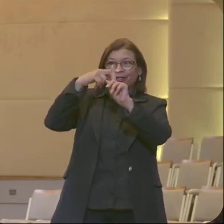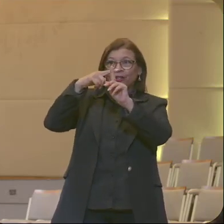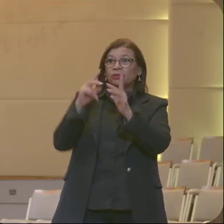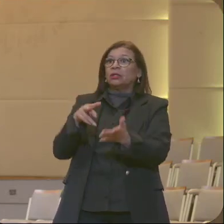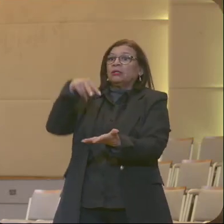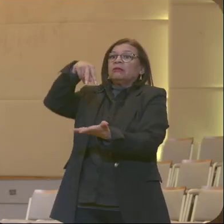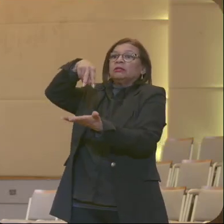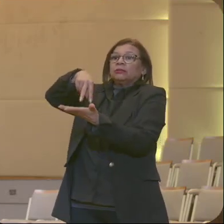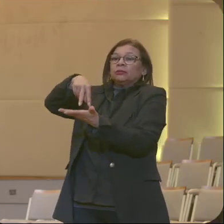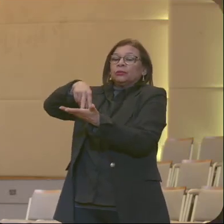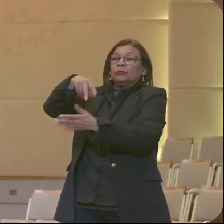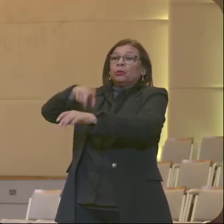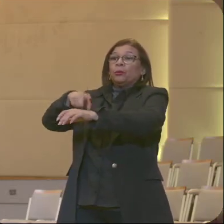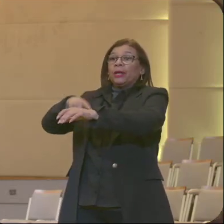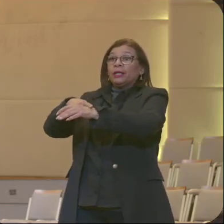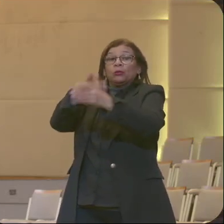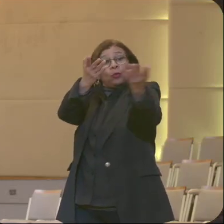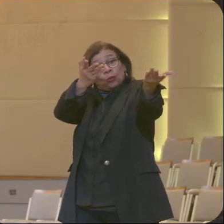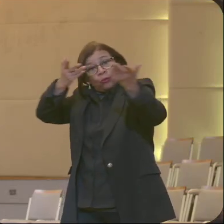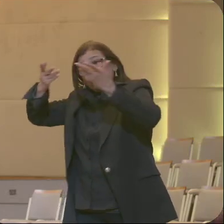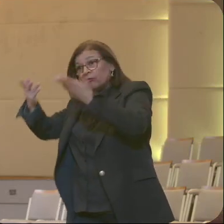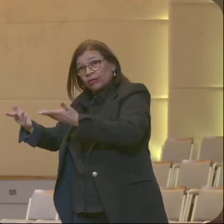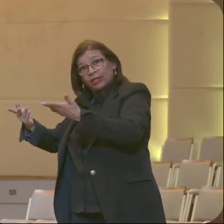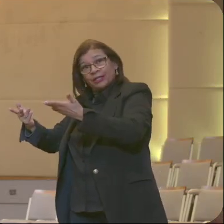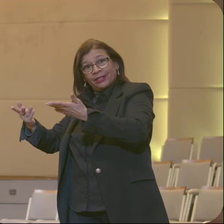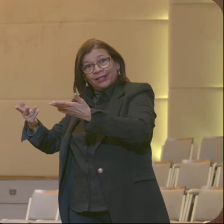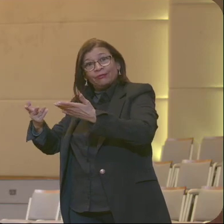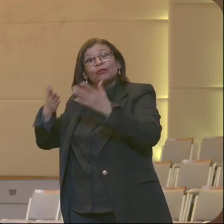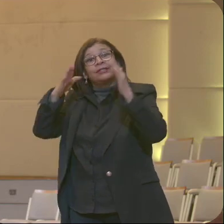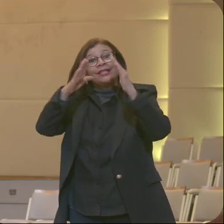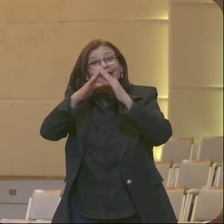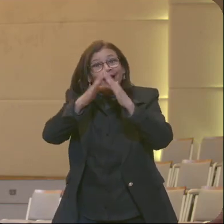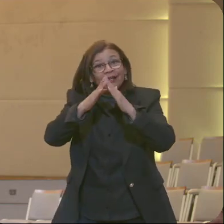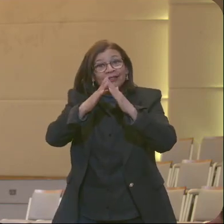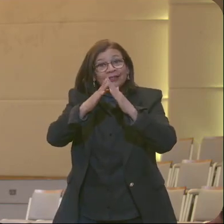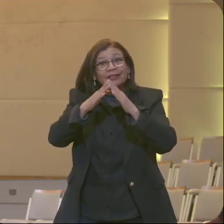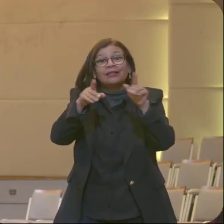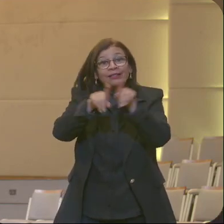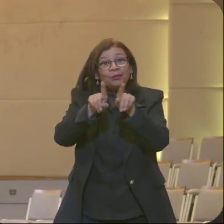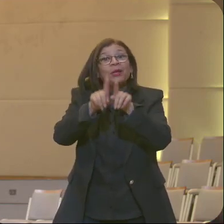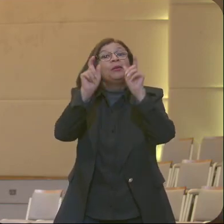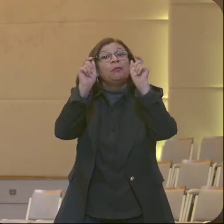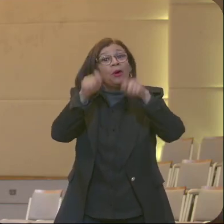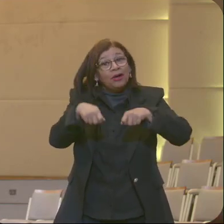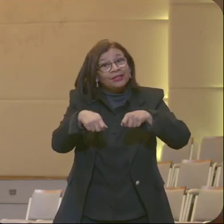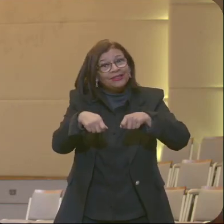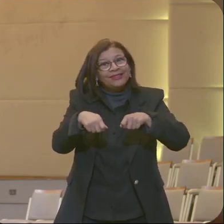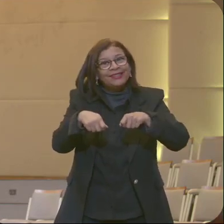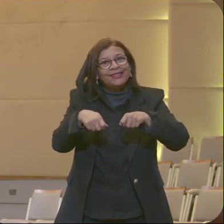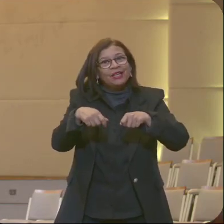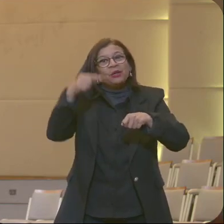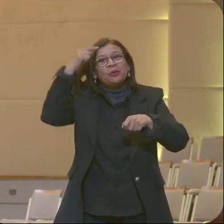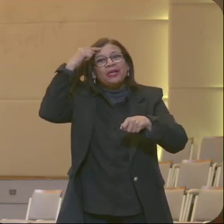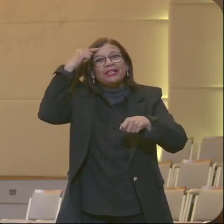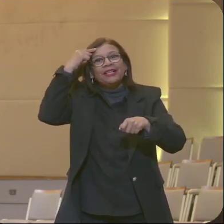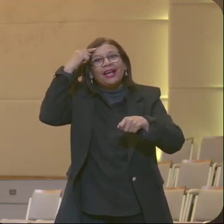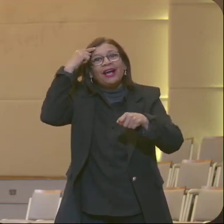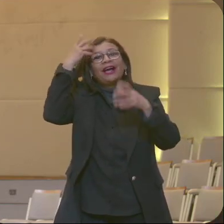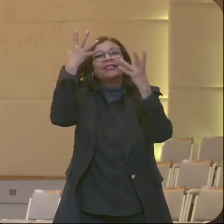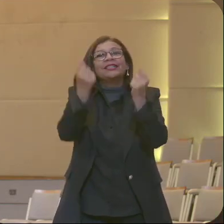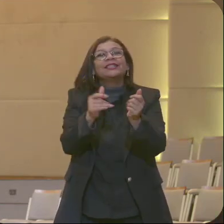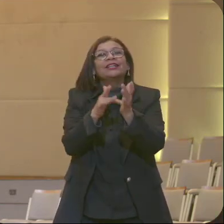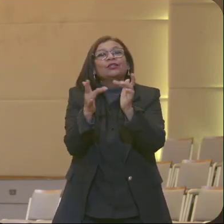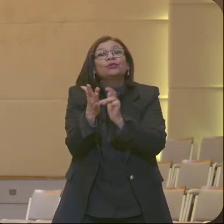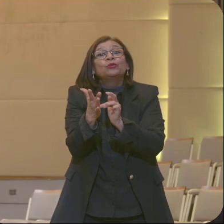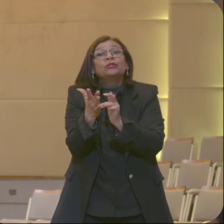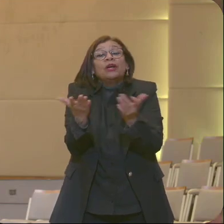levantou no momento de convite e fez essa oração junto comigo. Você tem liberdade